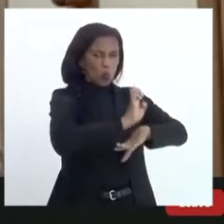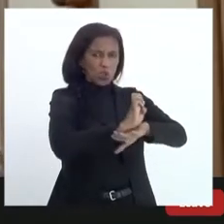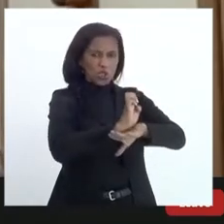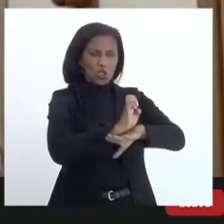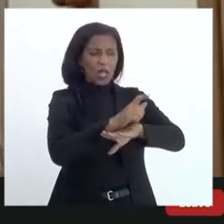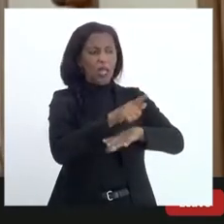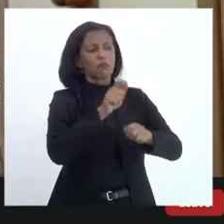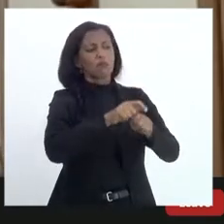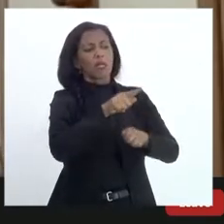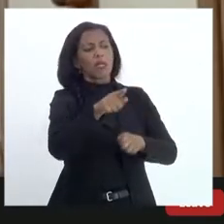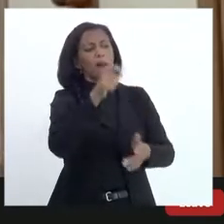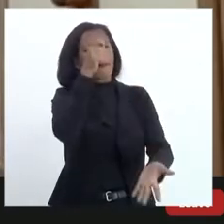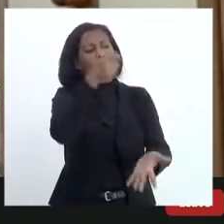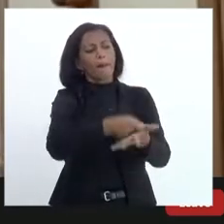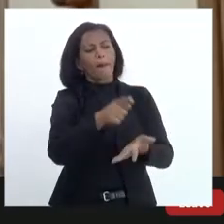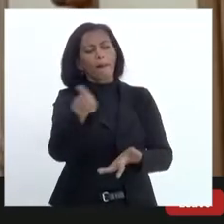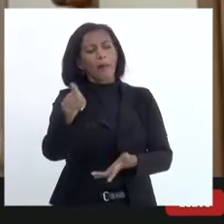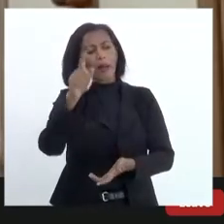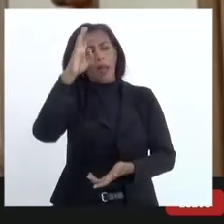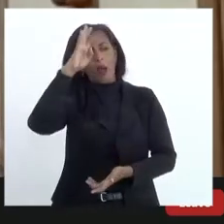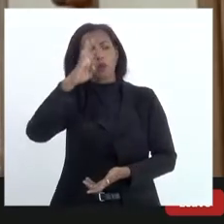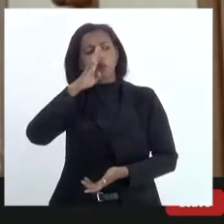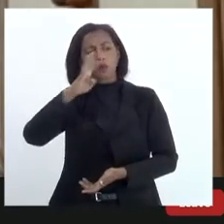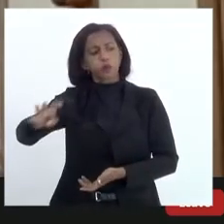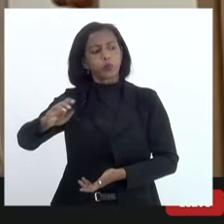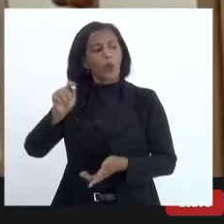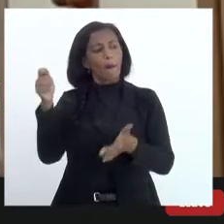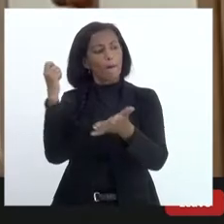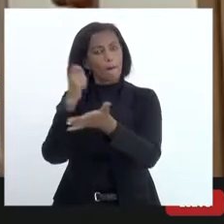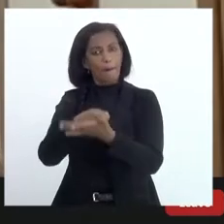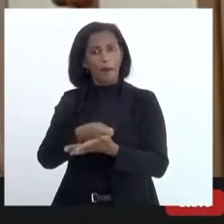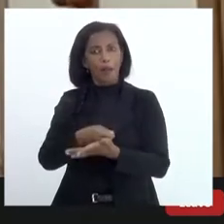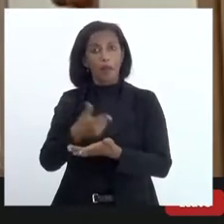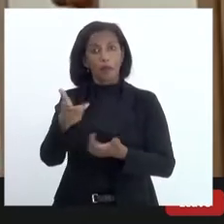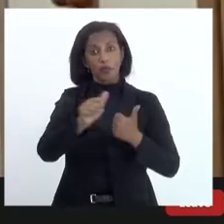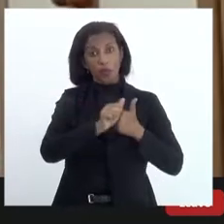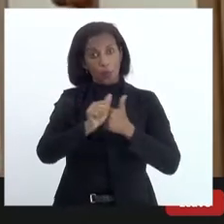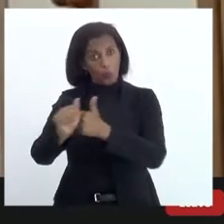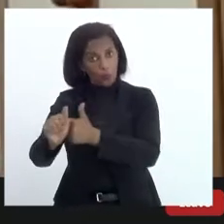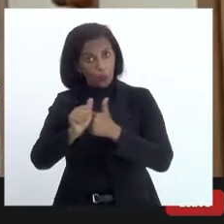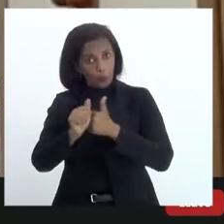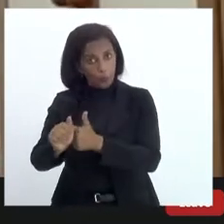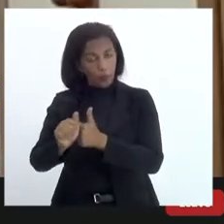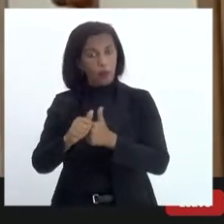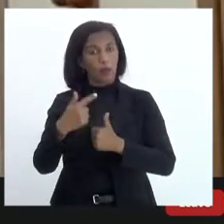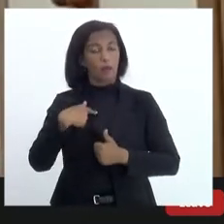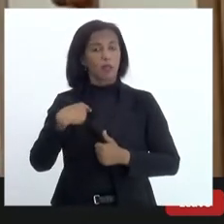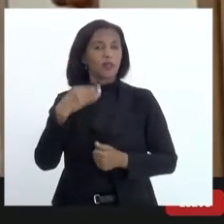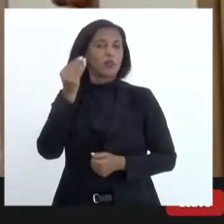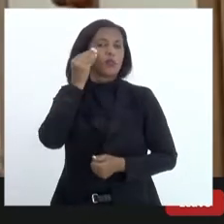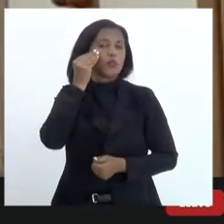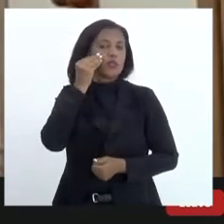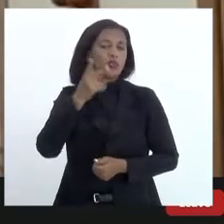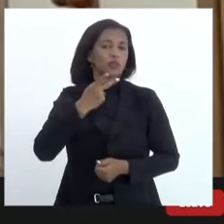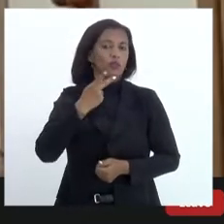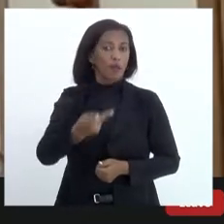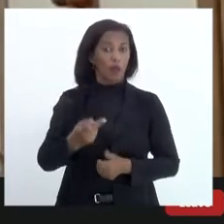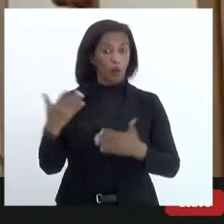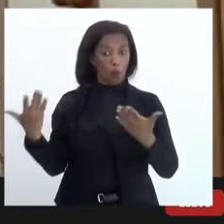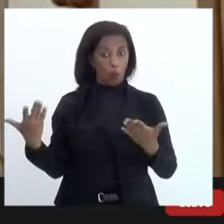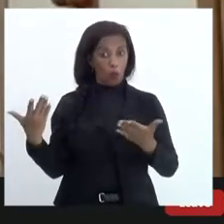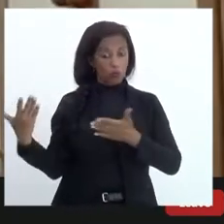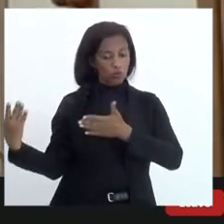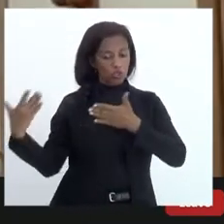agressor ou a agressora. Então, a gente já faz esse acompanhamento, mas eu insisto em dizer, quando os casos